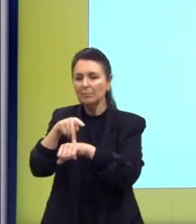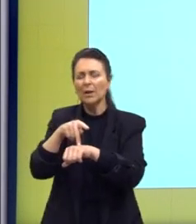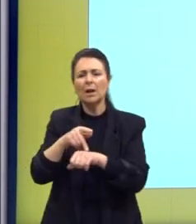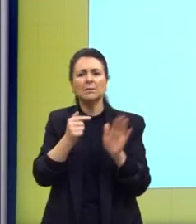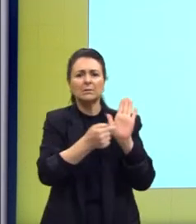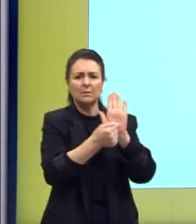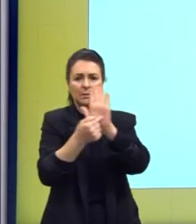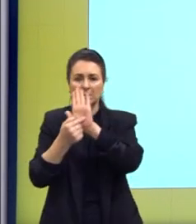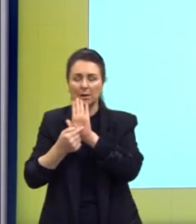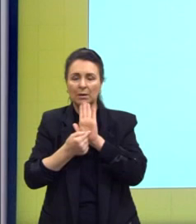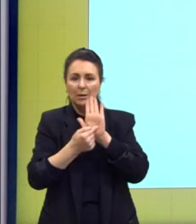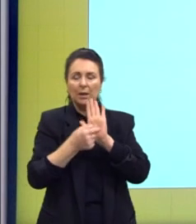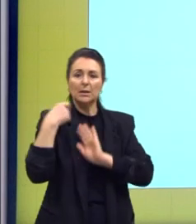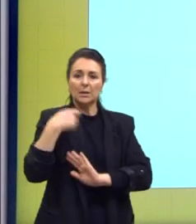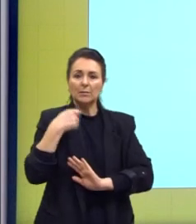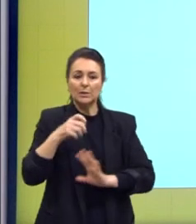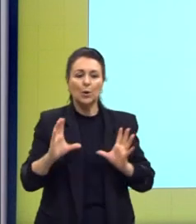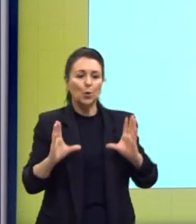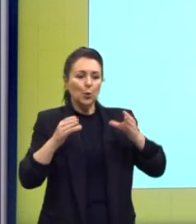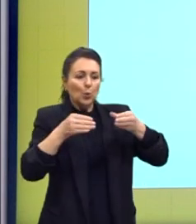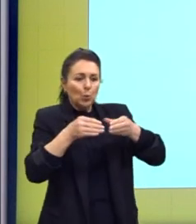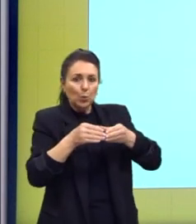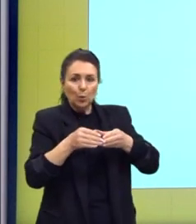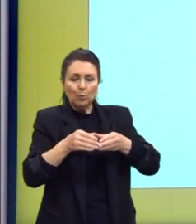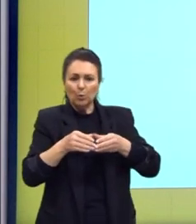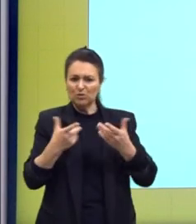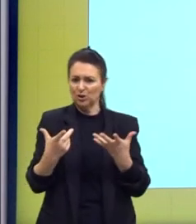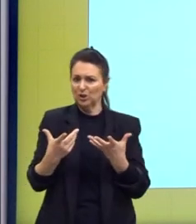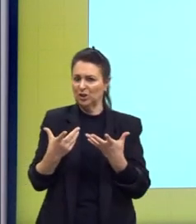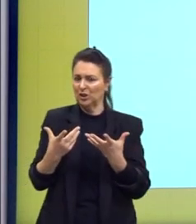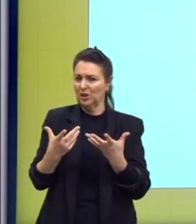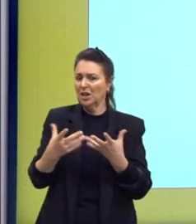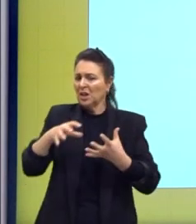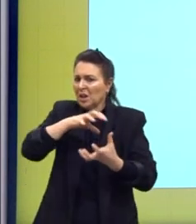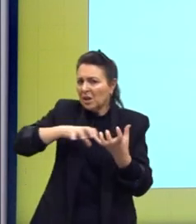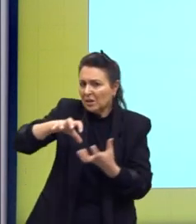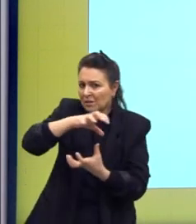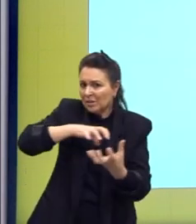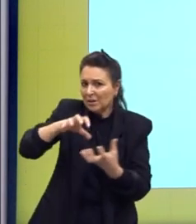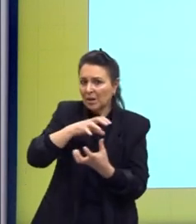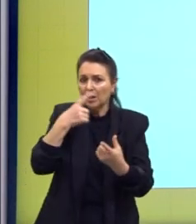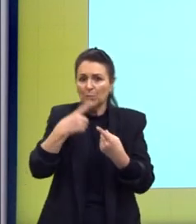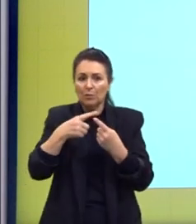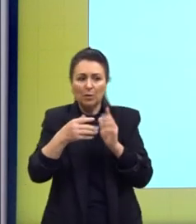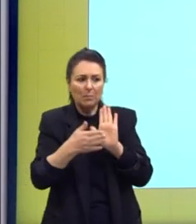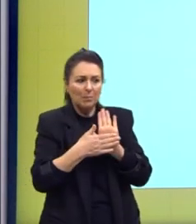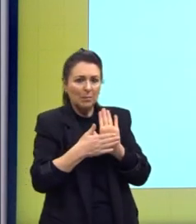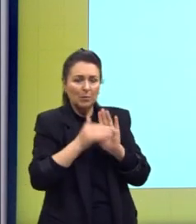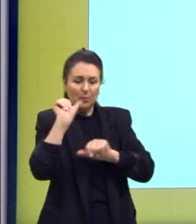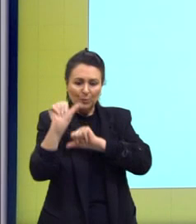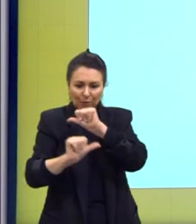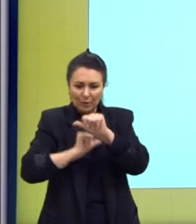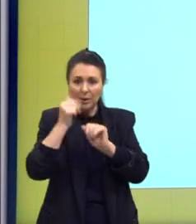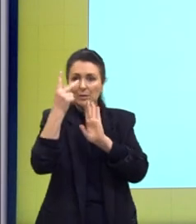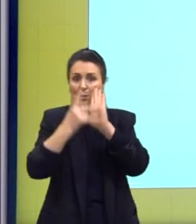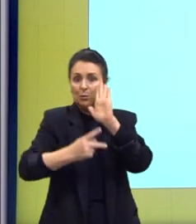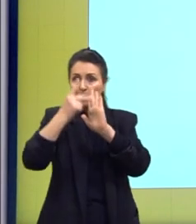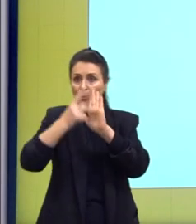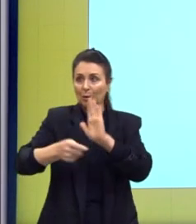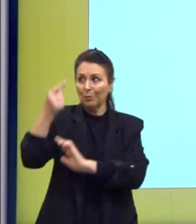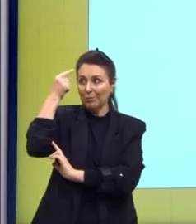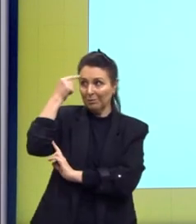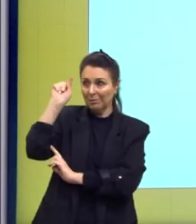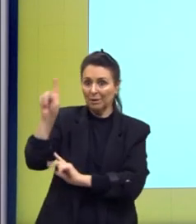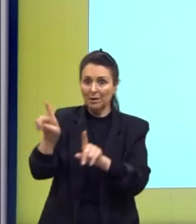impôs como necessária para um grupo de revolucionários por ter sido preparada por uma mudança no plano das ideias